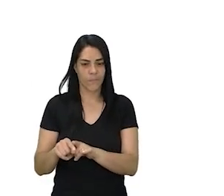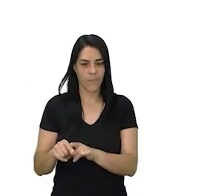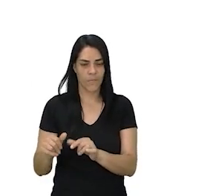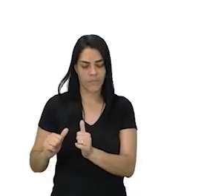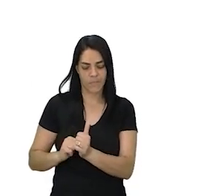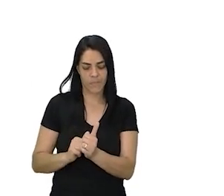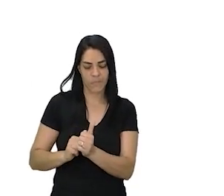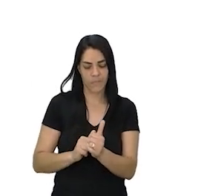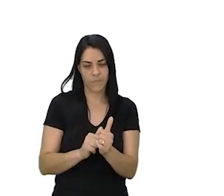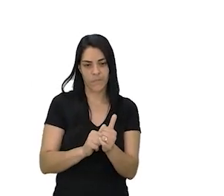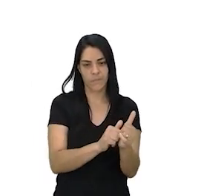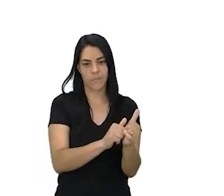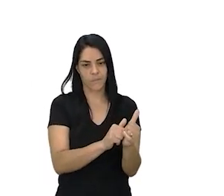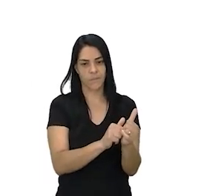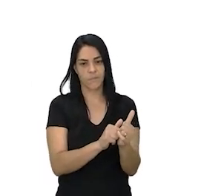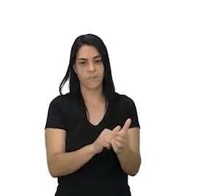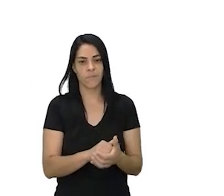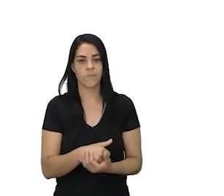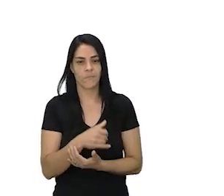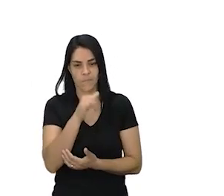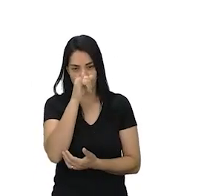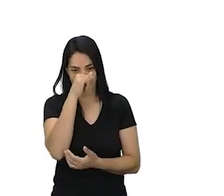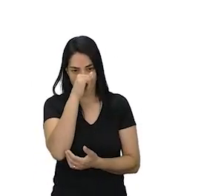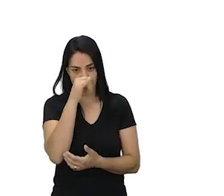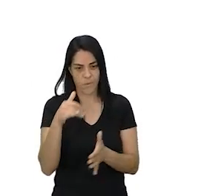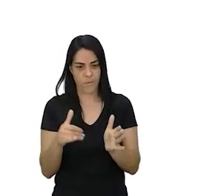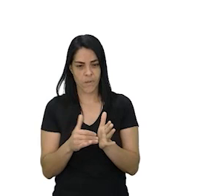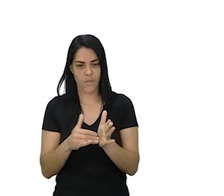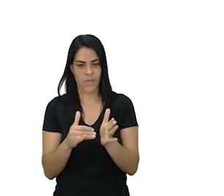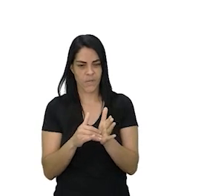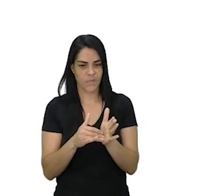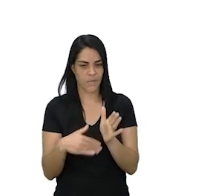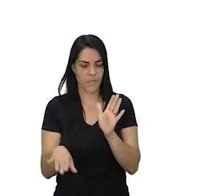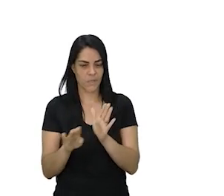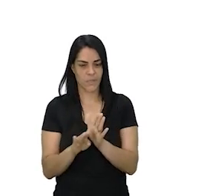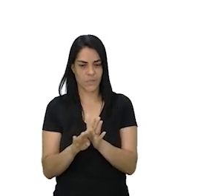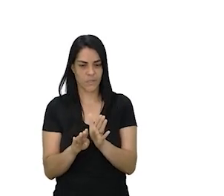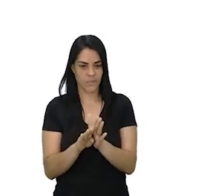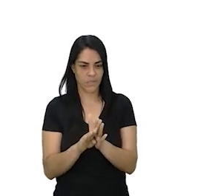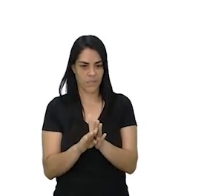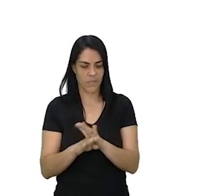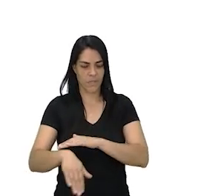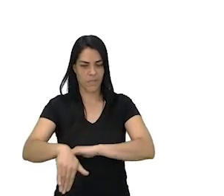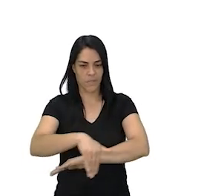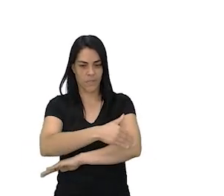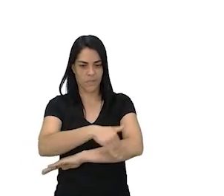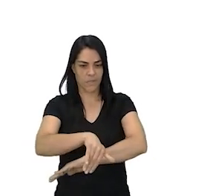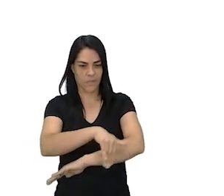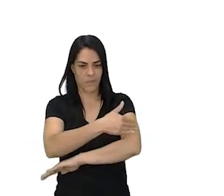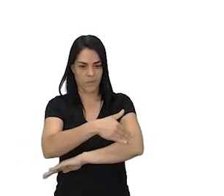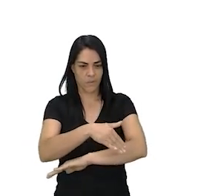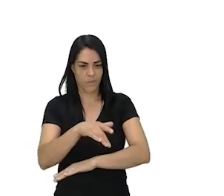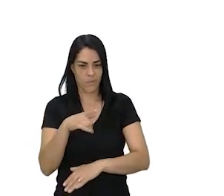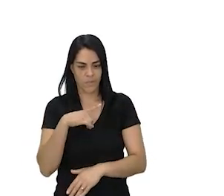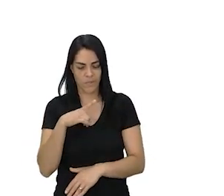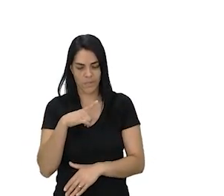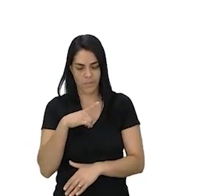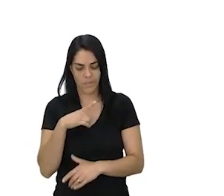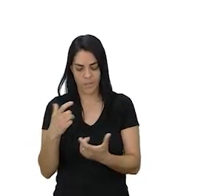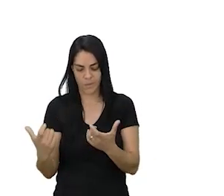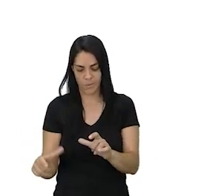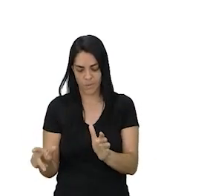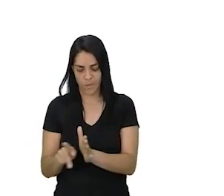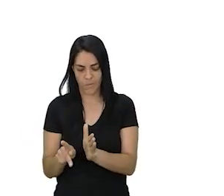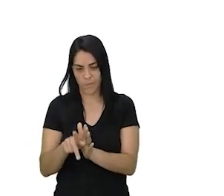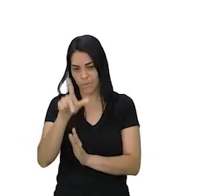frente, passando pelo porco, até a gente chegar na rua onde estão o viveiro das